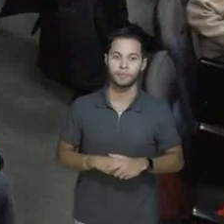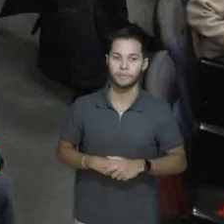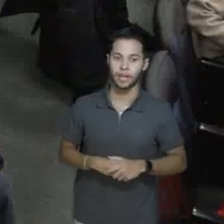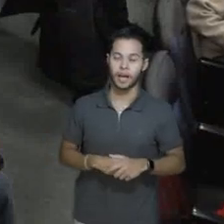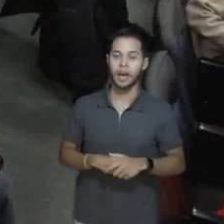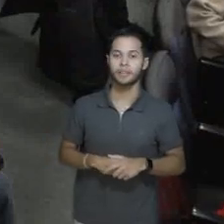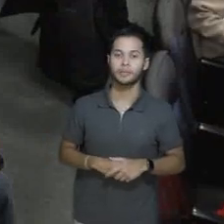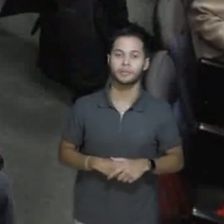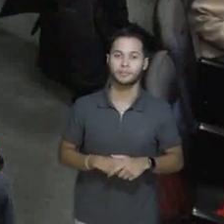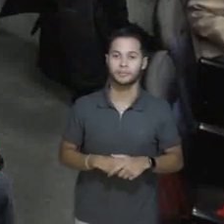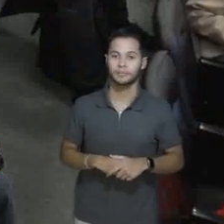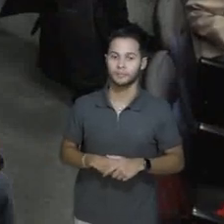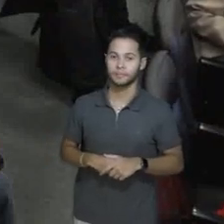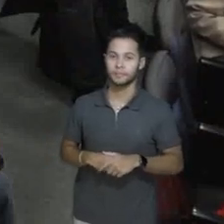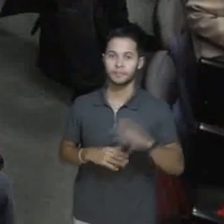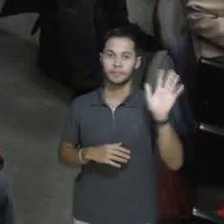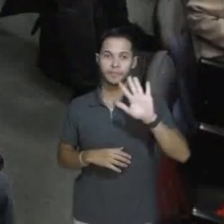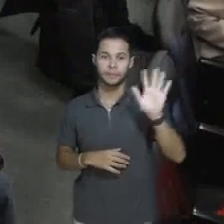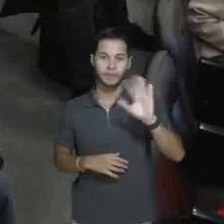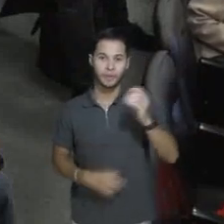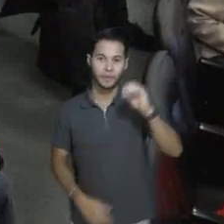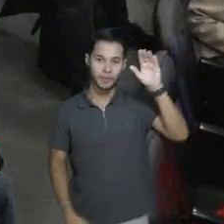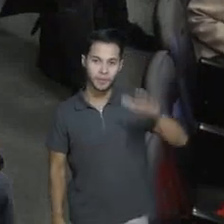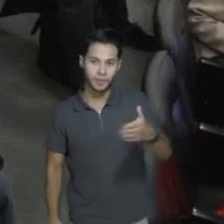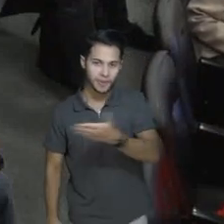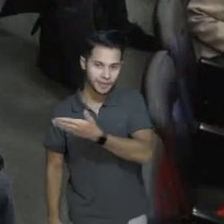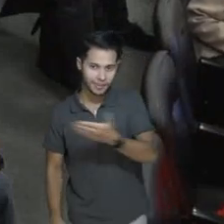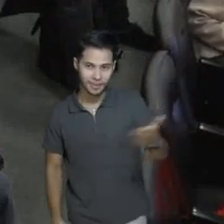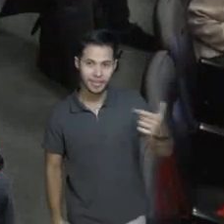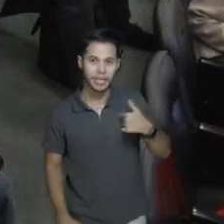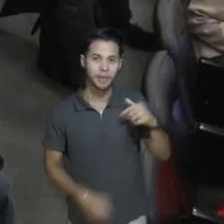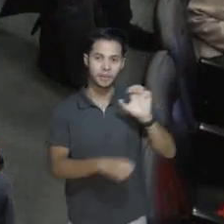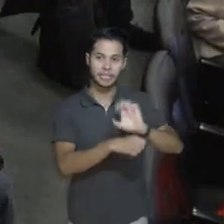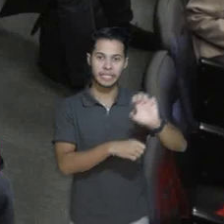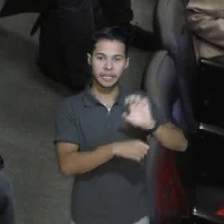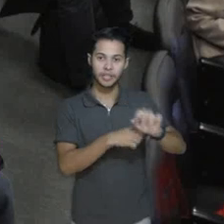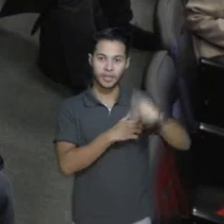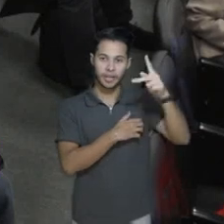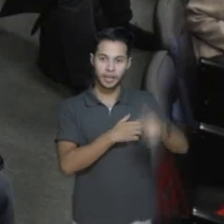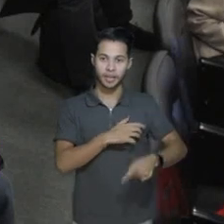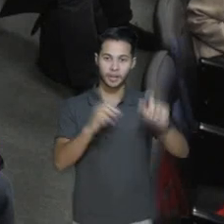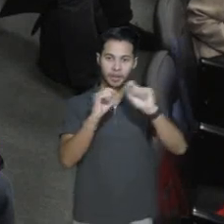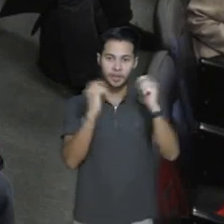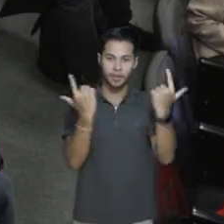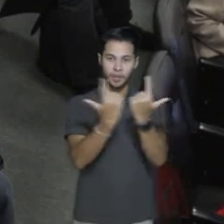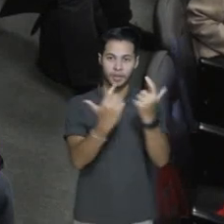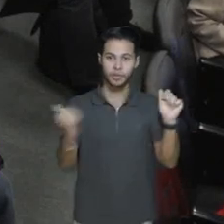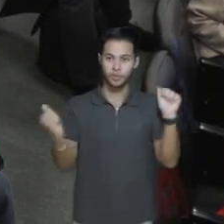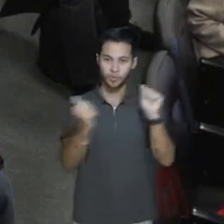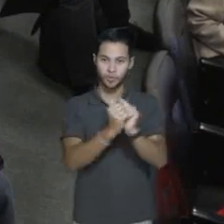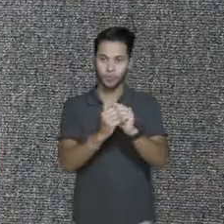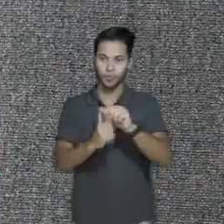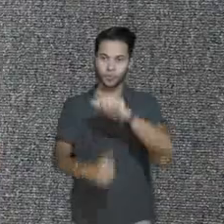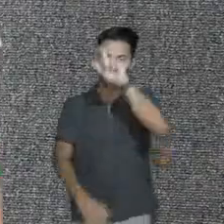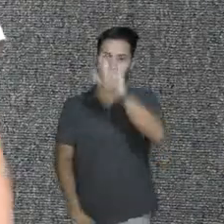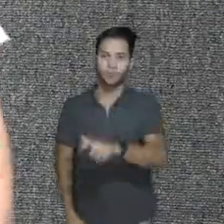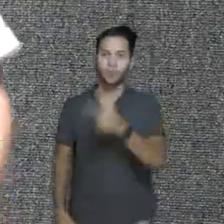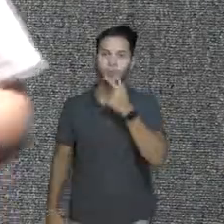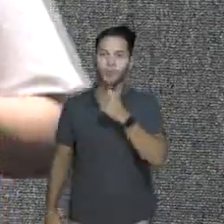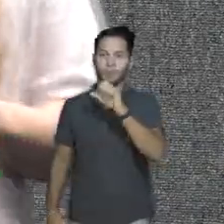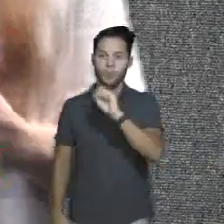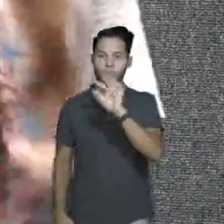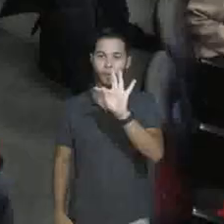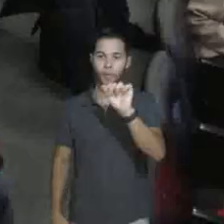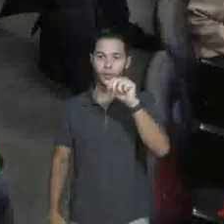né Olá boa tarde eu sou estagiária aqui da lesc junto com o stang no núcleo de qualificação